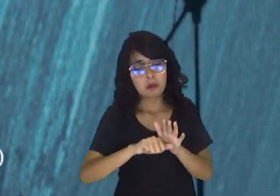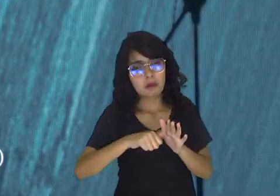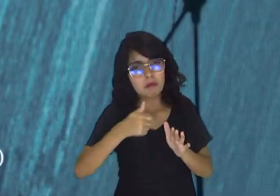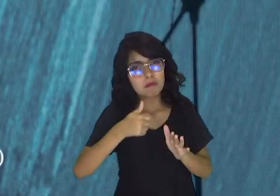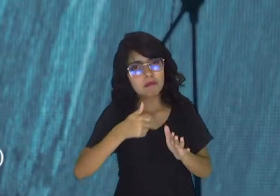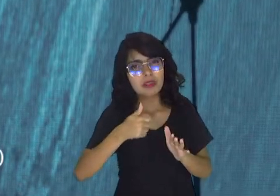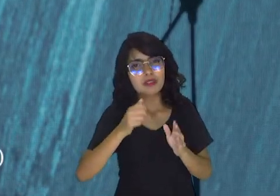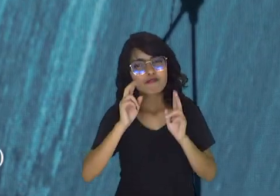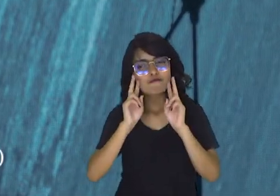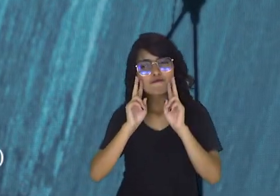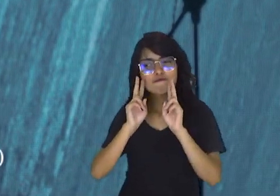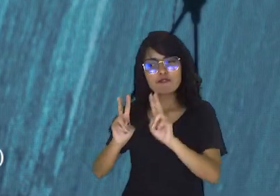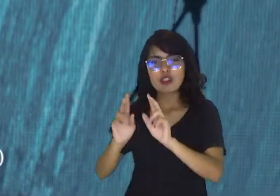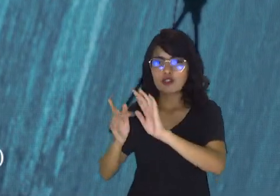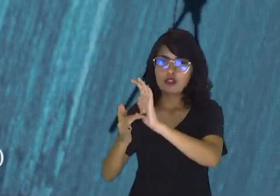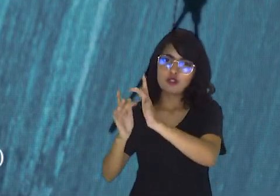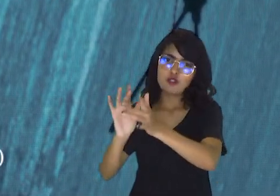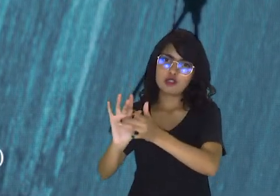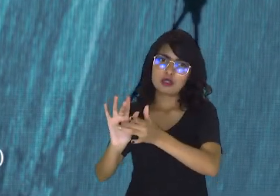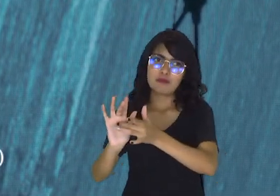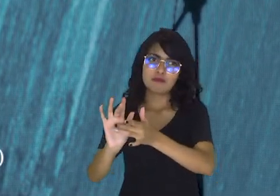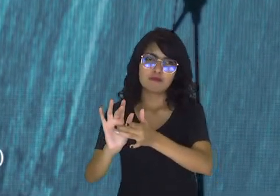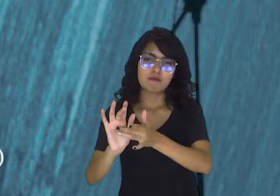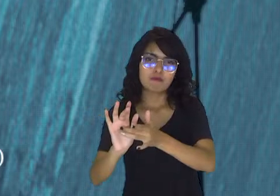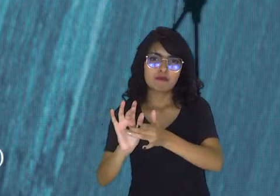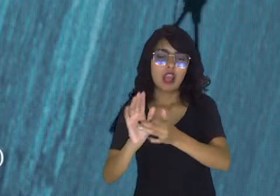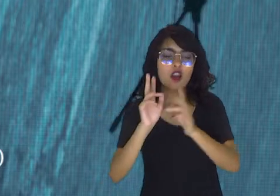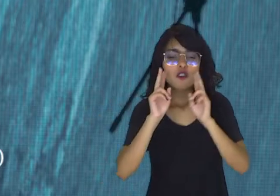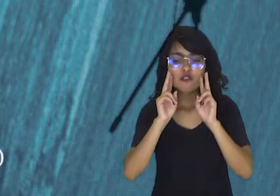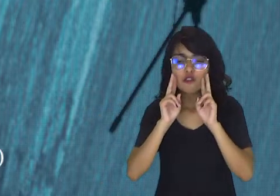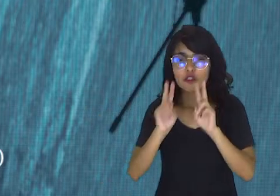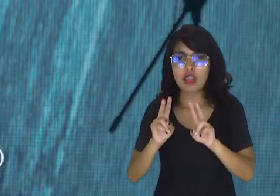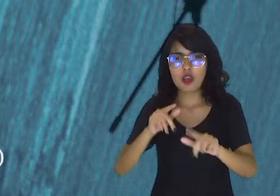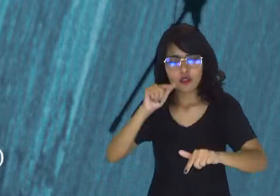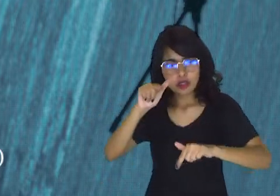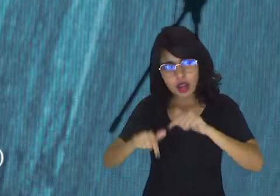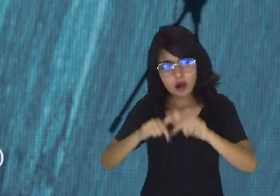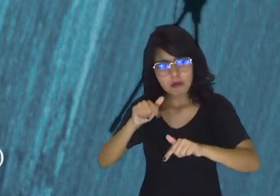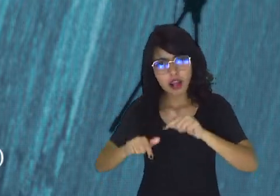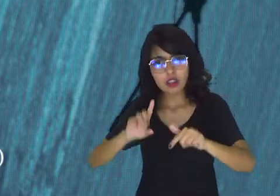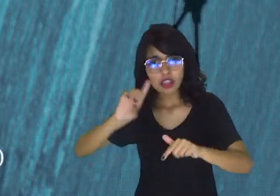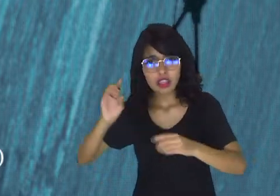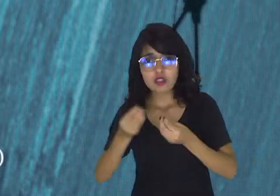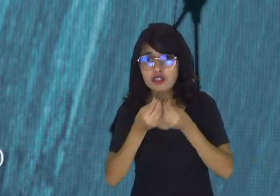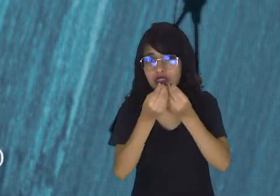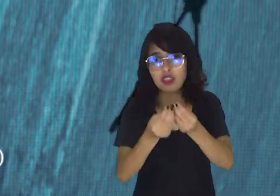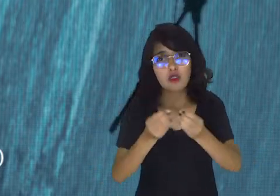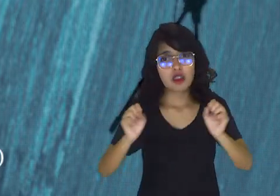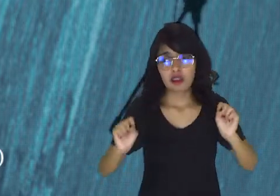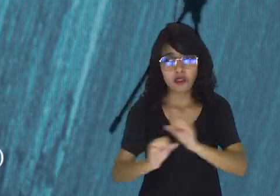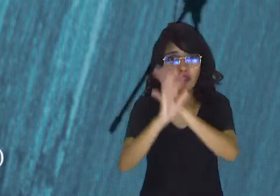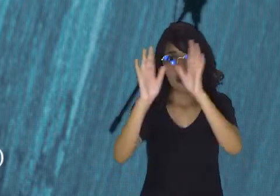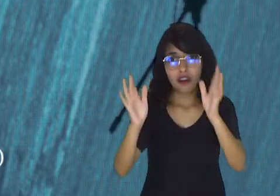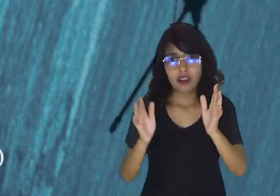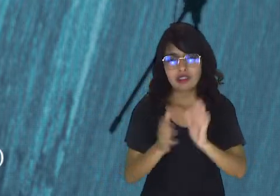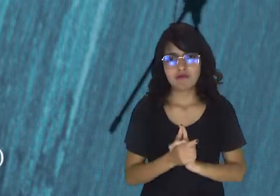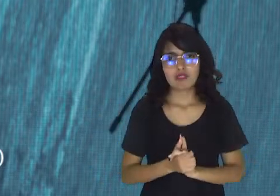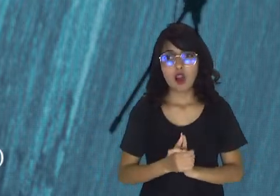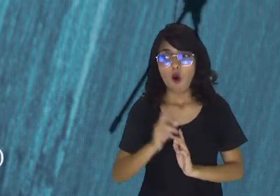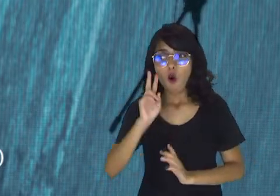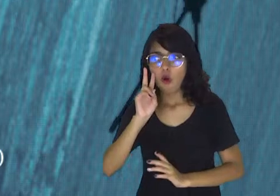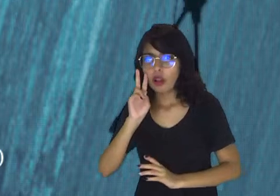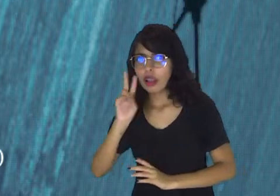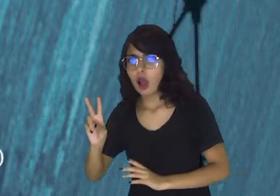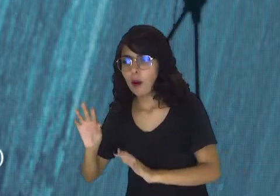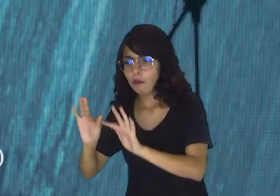para o teu trabalho que Deus te deu e é uma glória. Olhar para a tua família e não se decepcionar